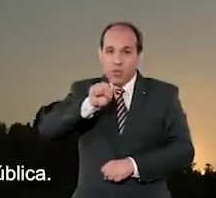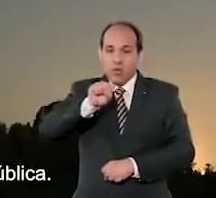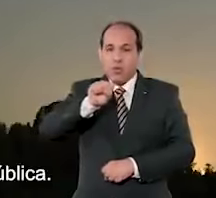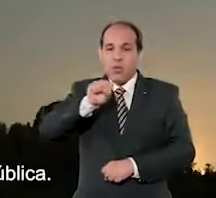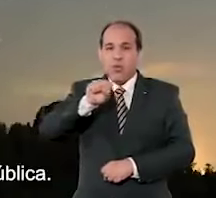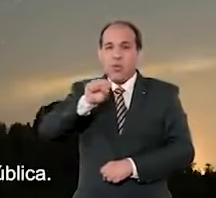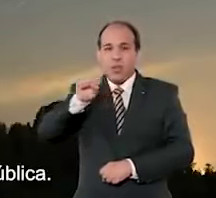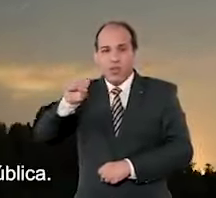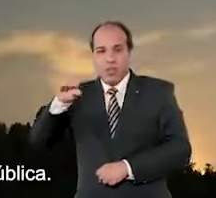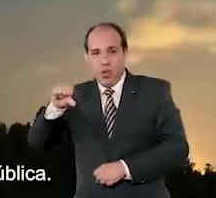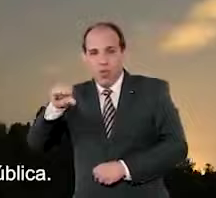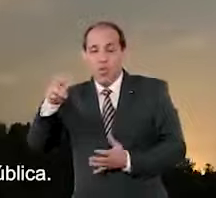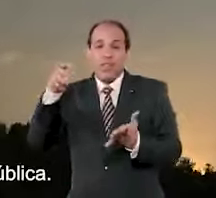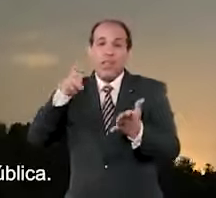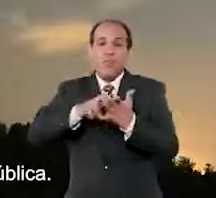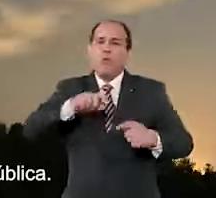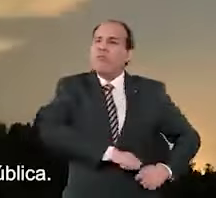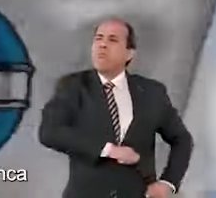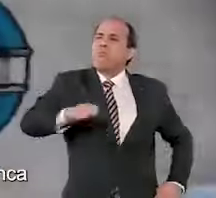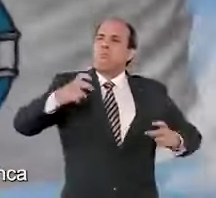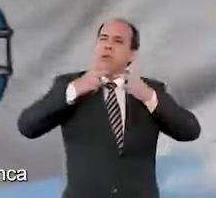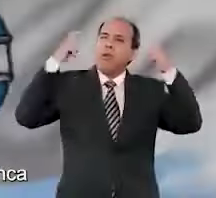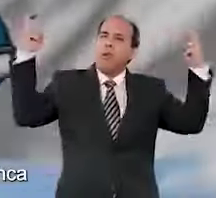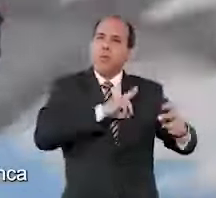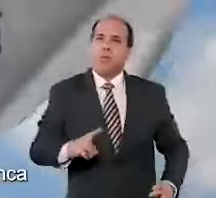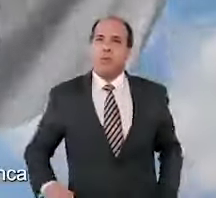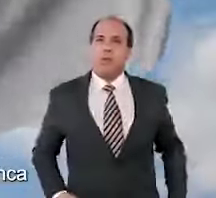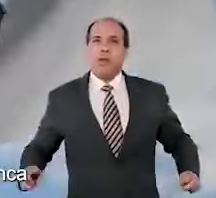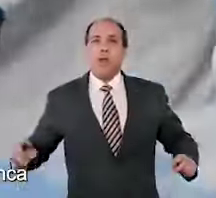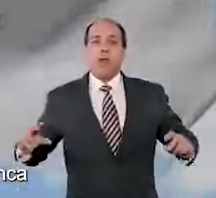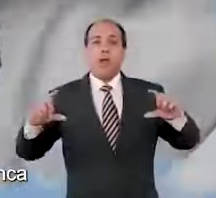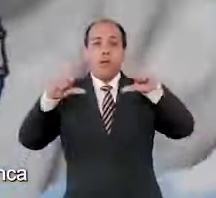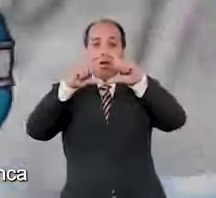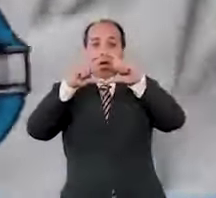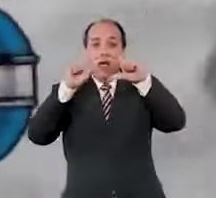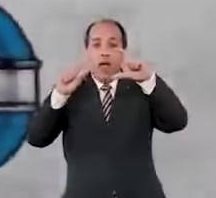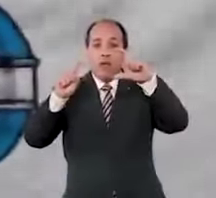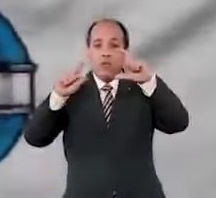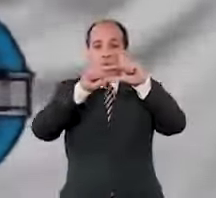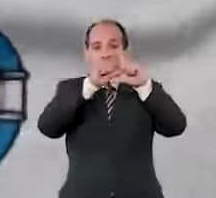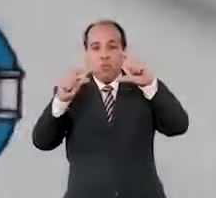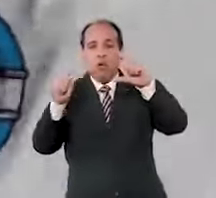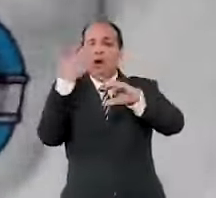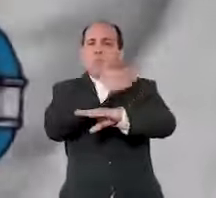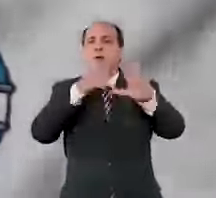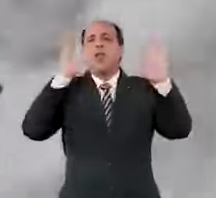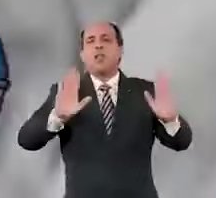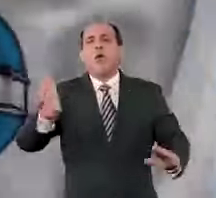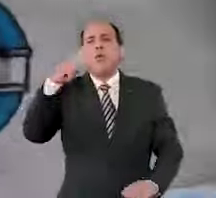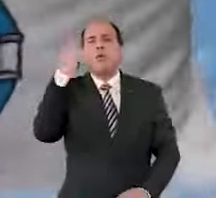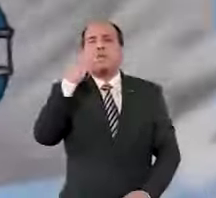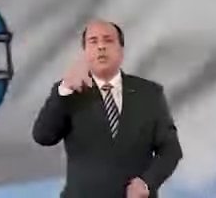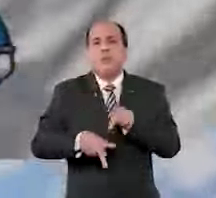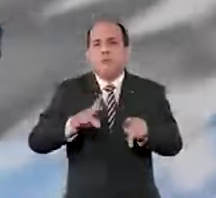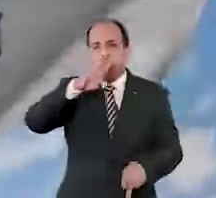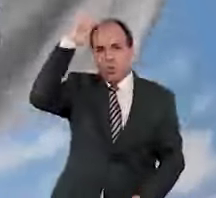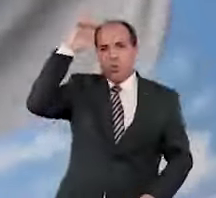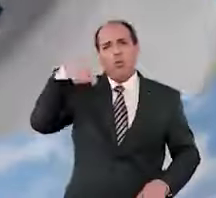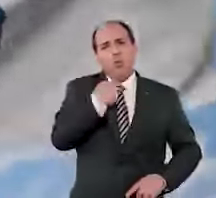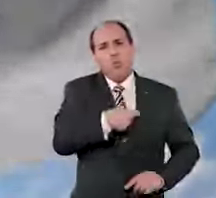da proclamação da República. A esfera azul com uma faixa branca já era usada pelos romanos como símbolo